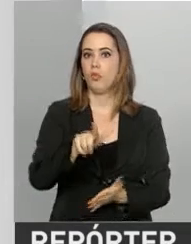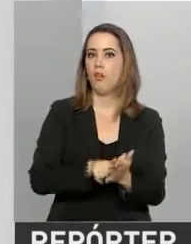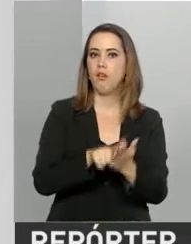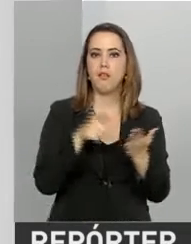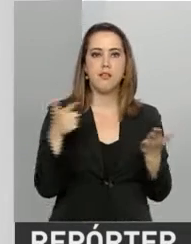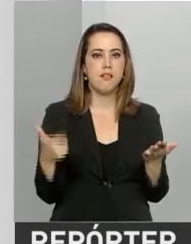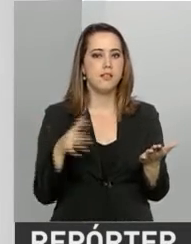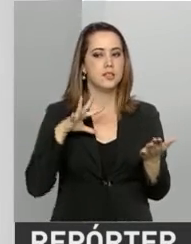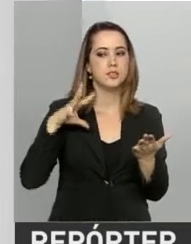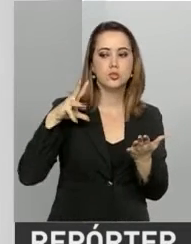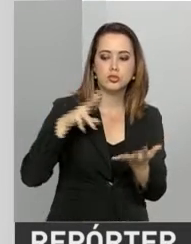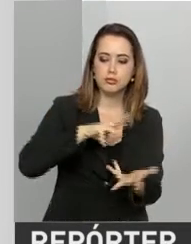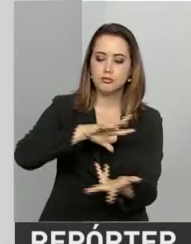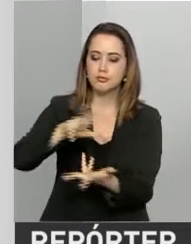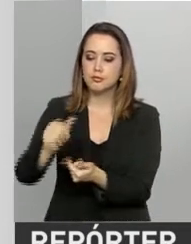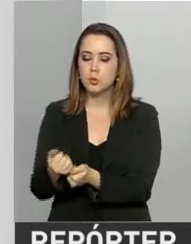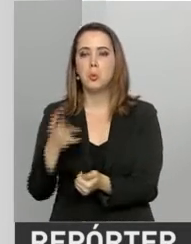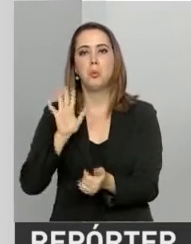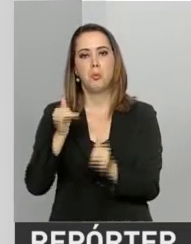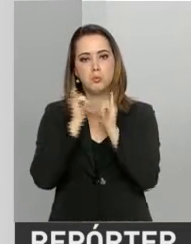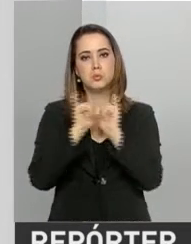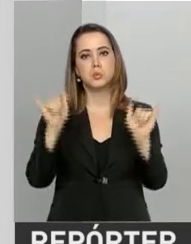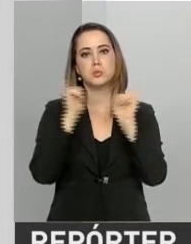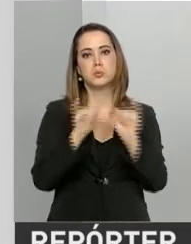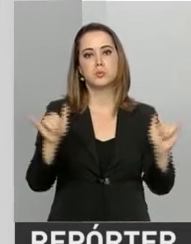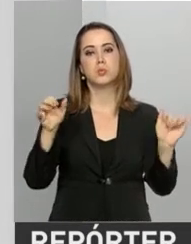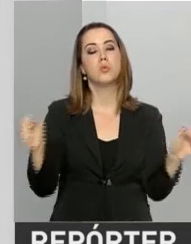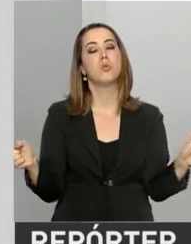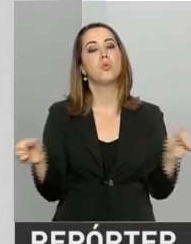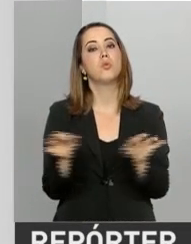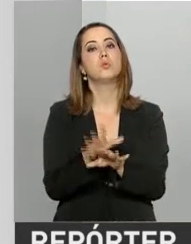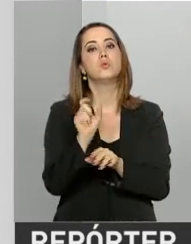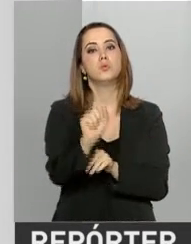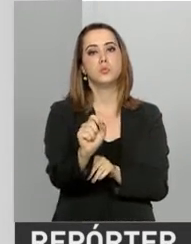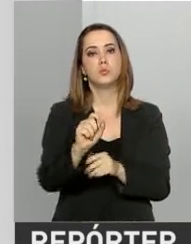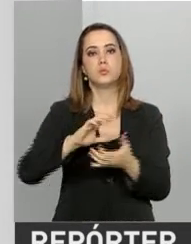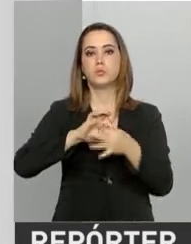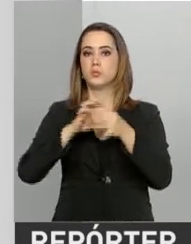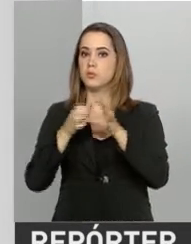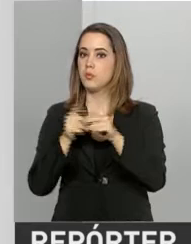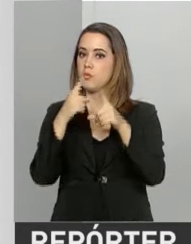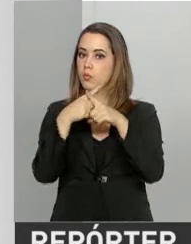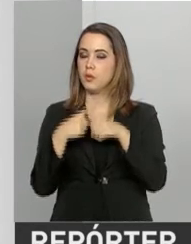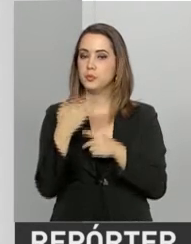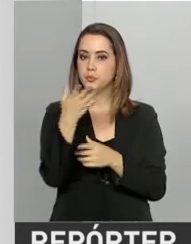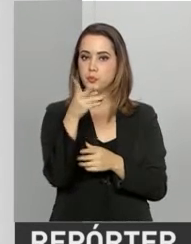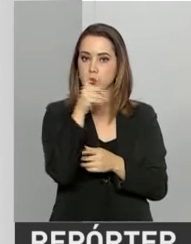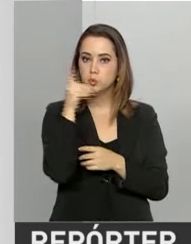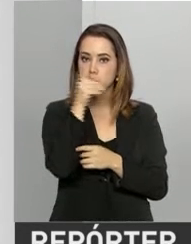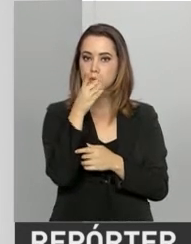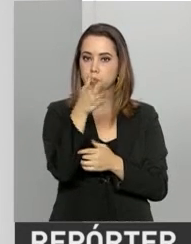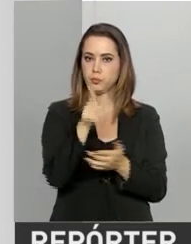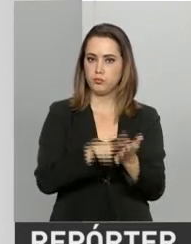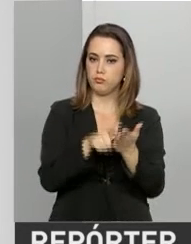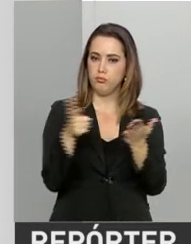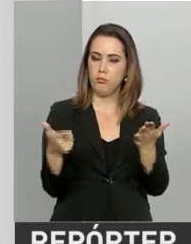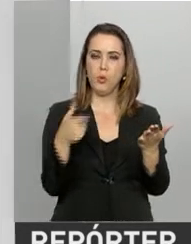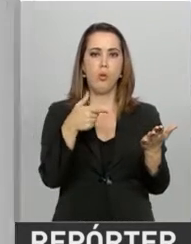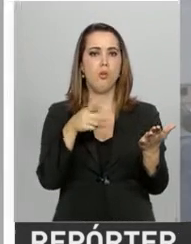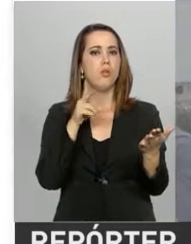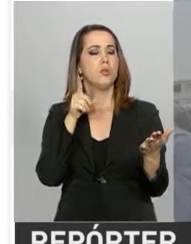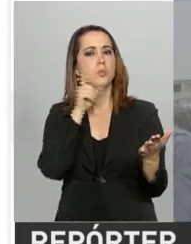internacional repercutiu o encerramento dos jogos olímpicos do rio no domingo o jornal the new york times